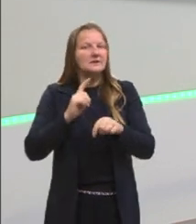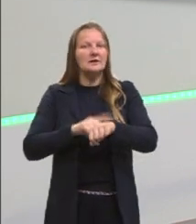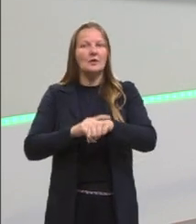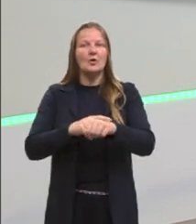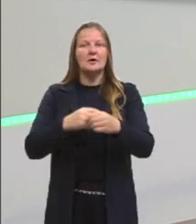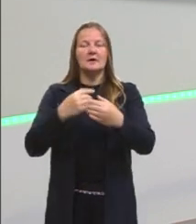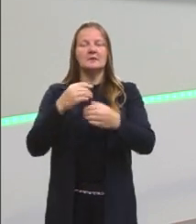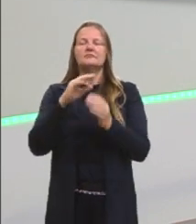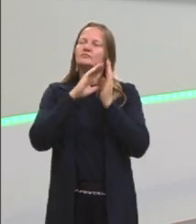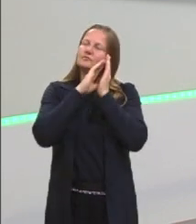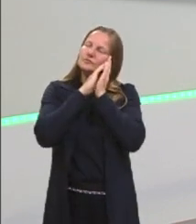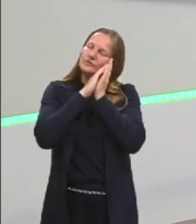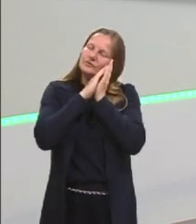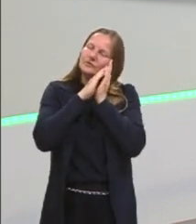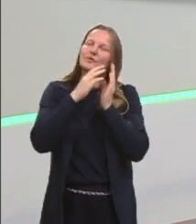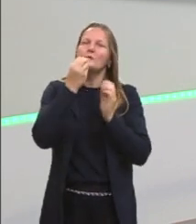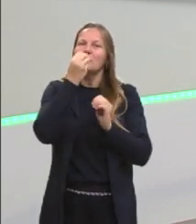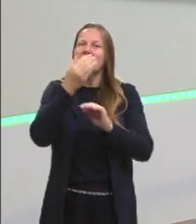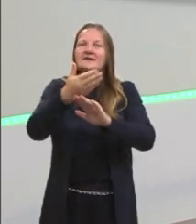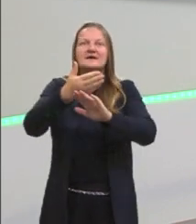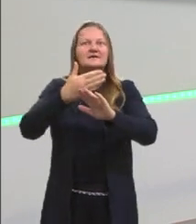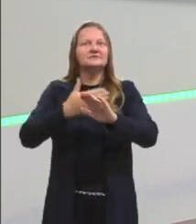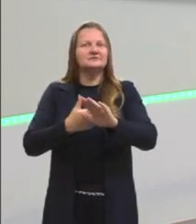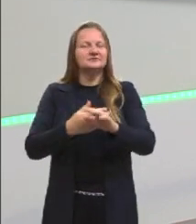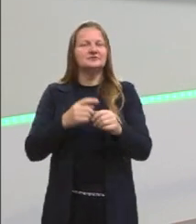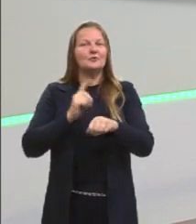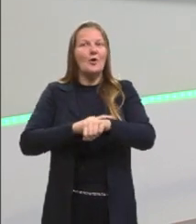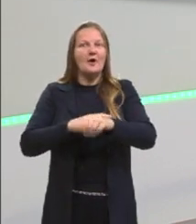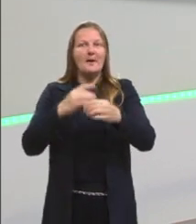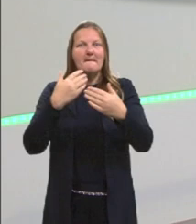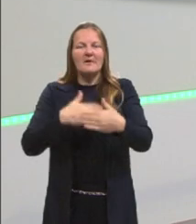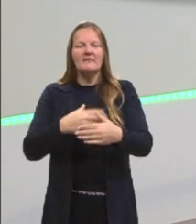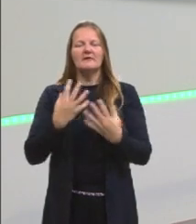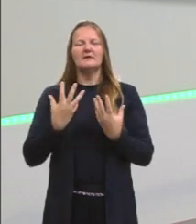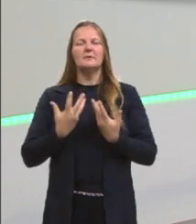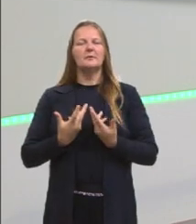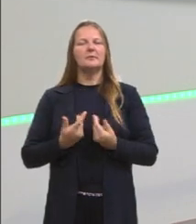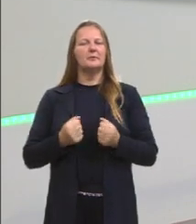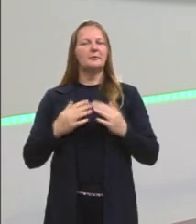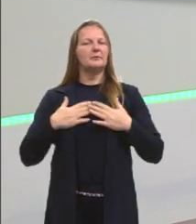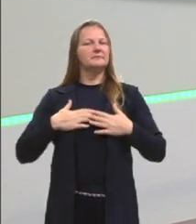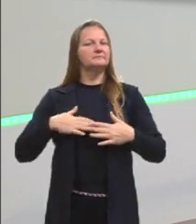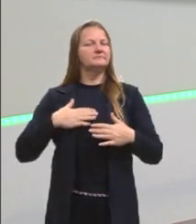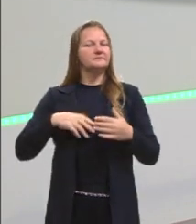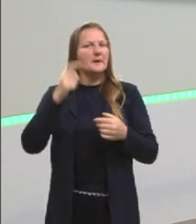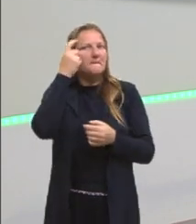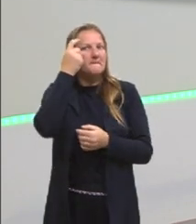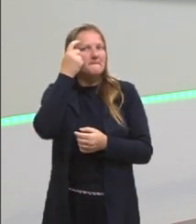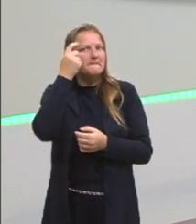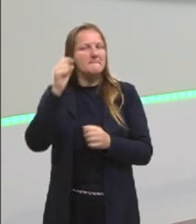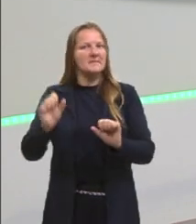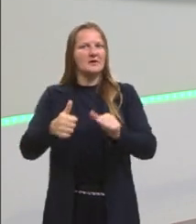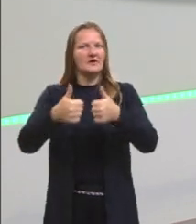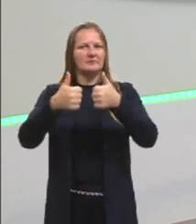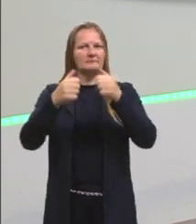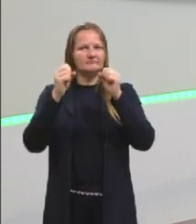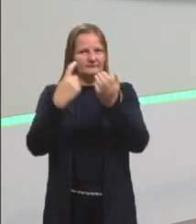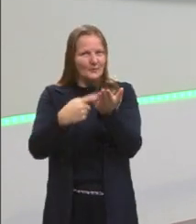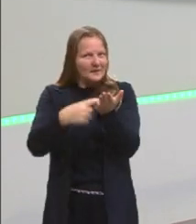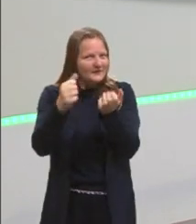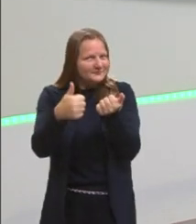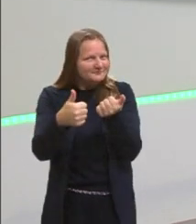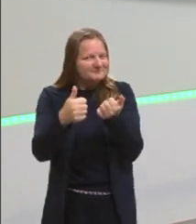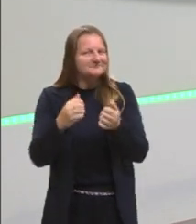durma bem para que no dia da prova do Enem você esteja descansado para poder raciocinar perfeitamente combinado Ok